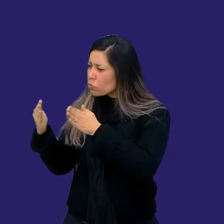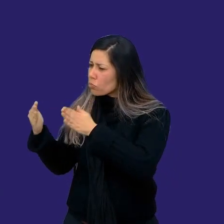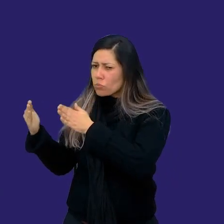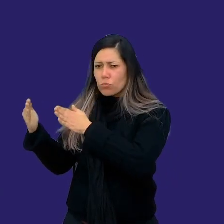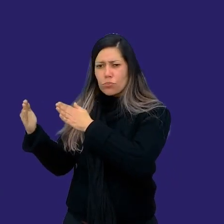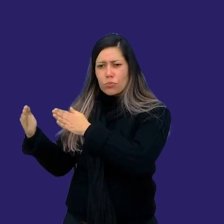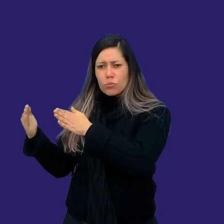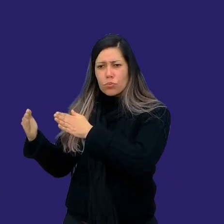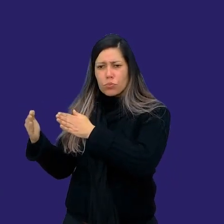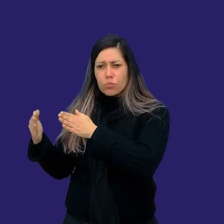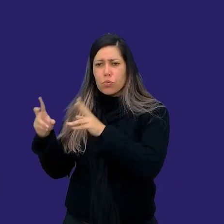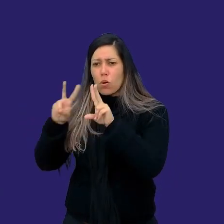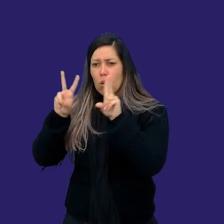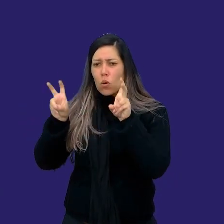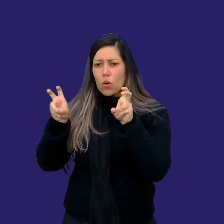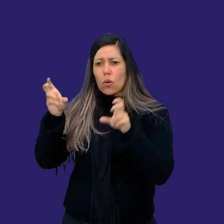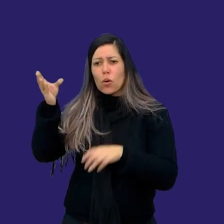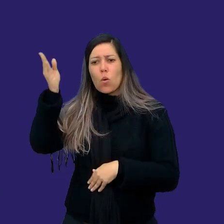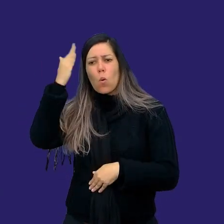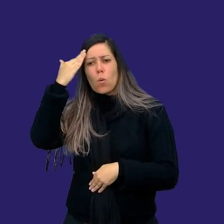de conhecimento.